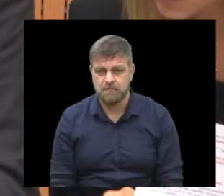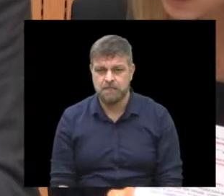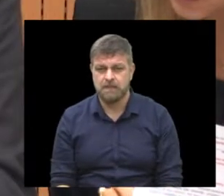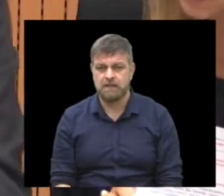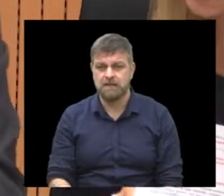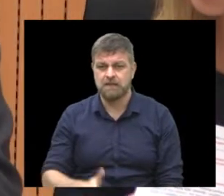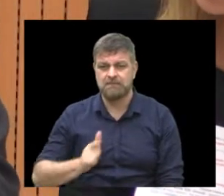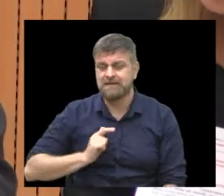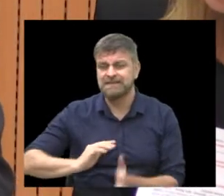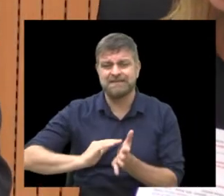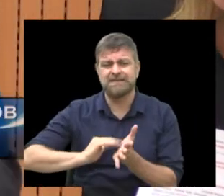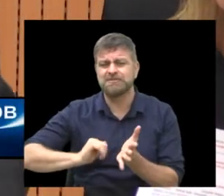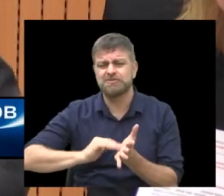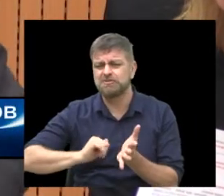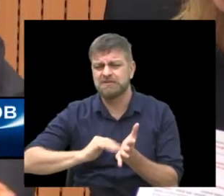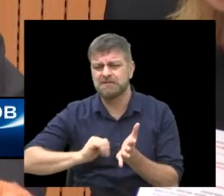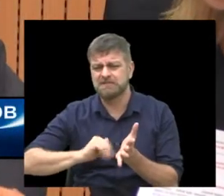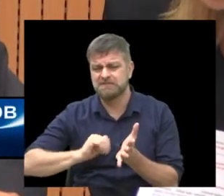Estou retirando